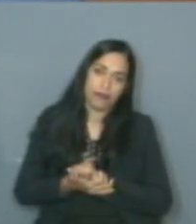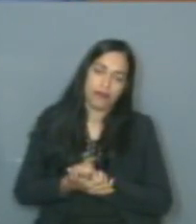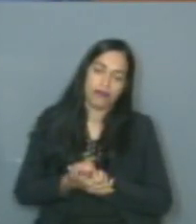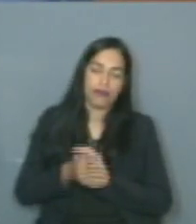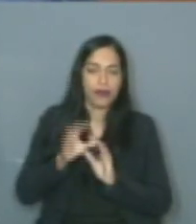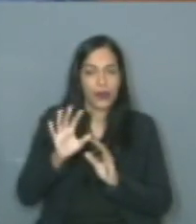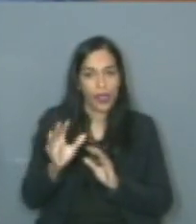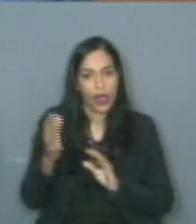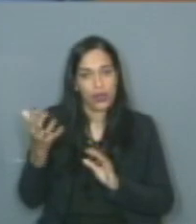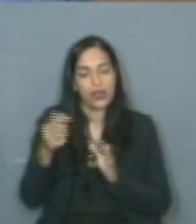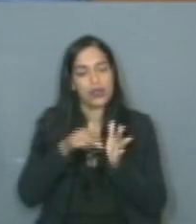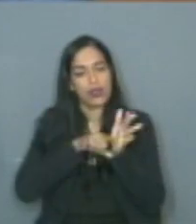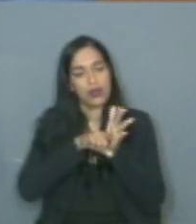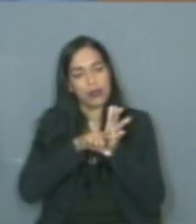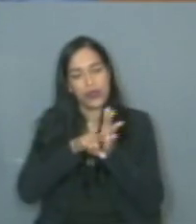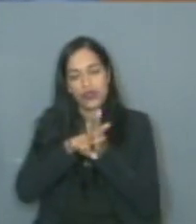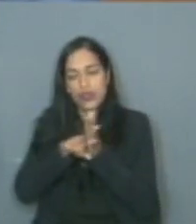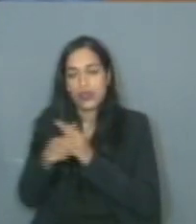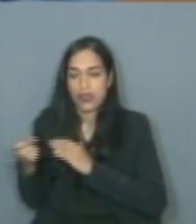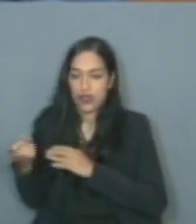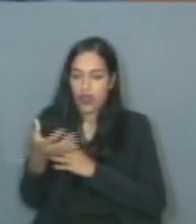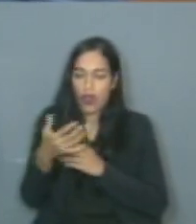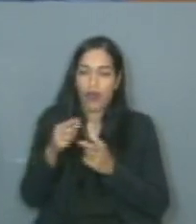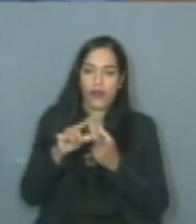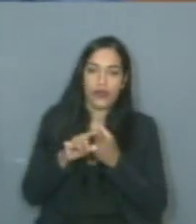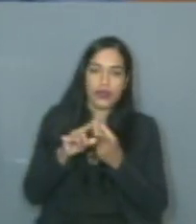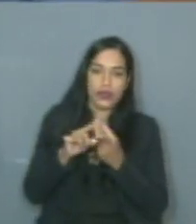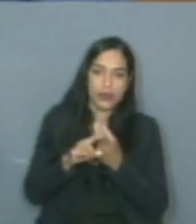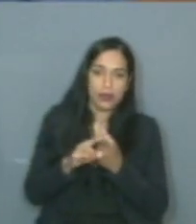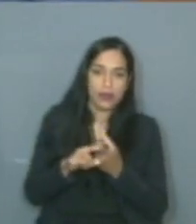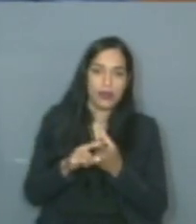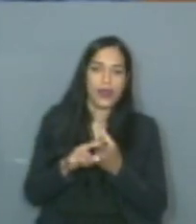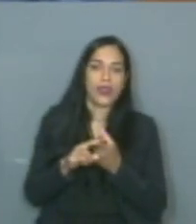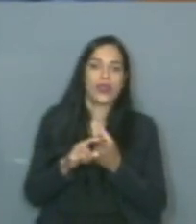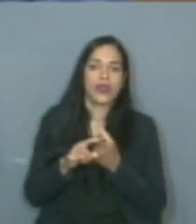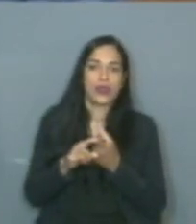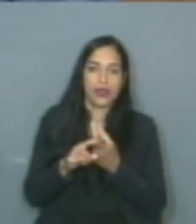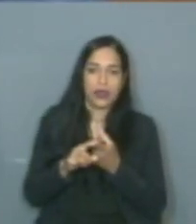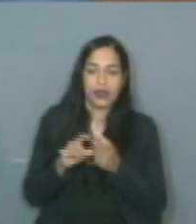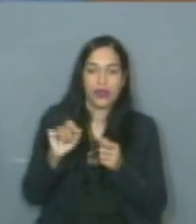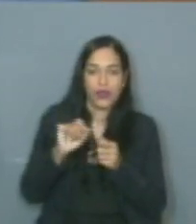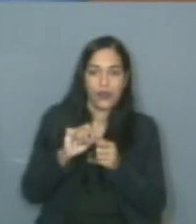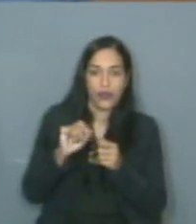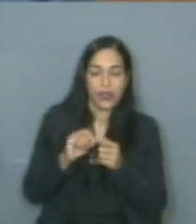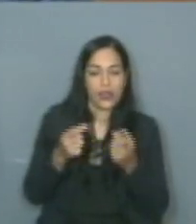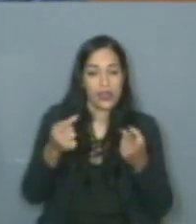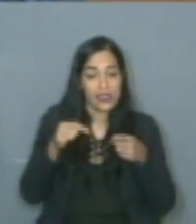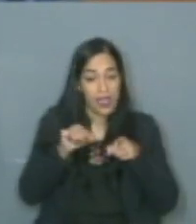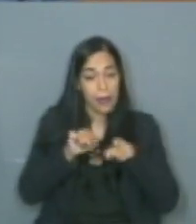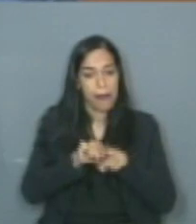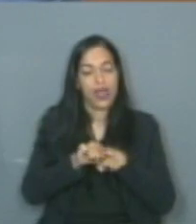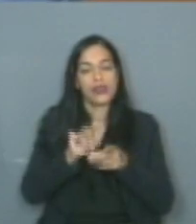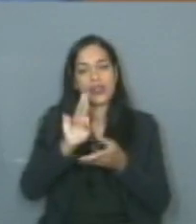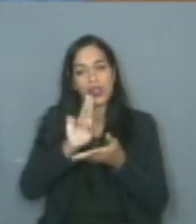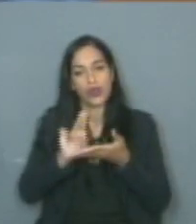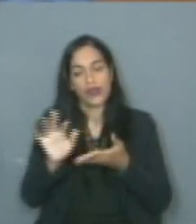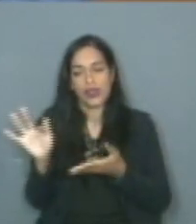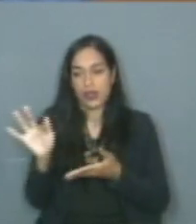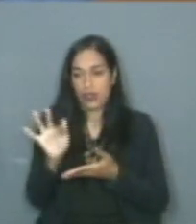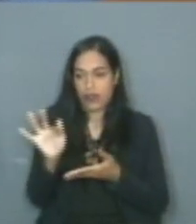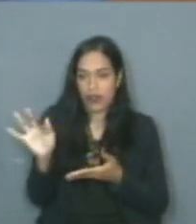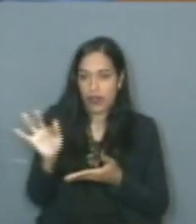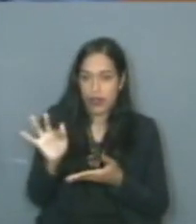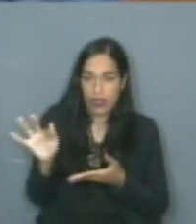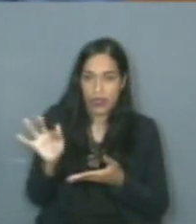vêm acontecendo, pesquisas novas que também são liberadas e feitas em parcerias com universidades federais,